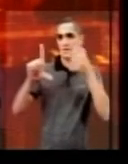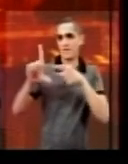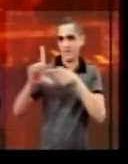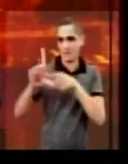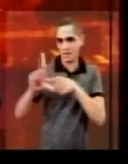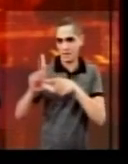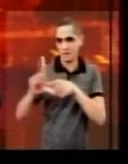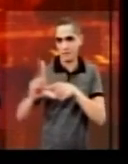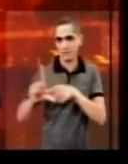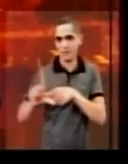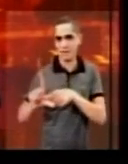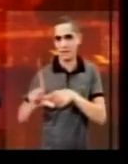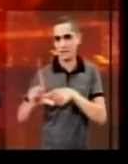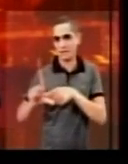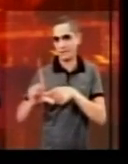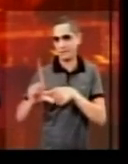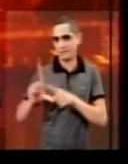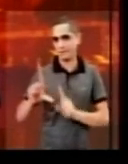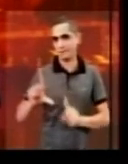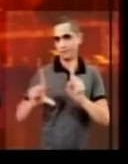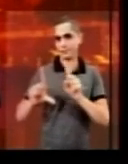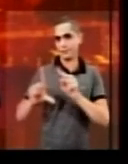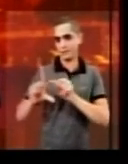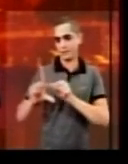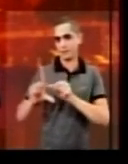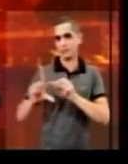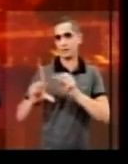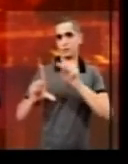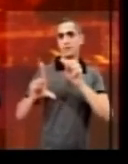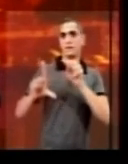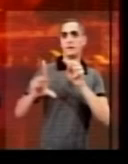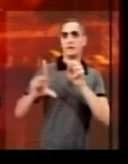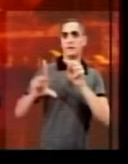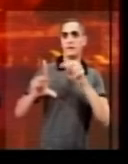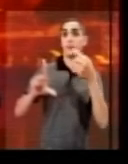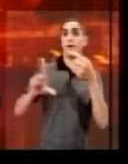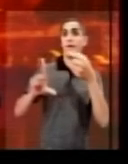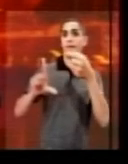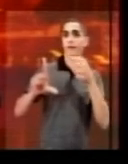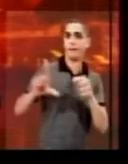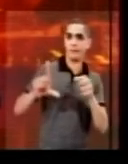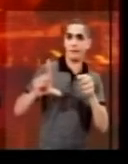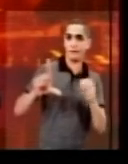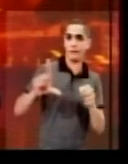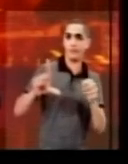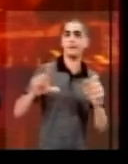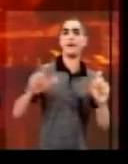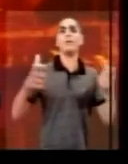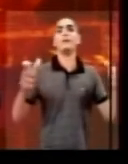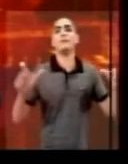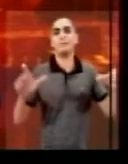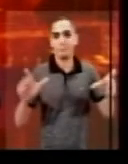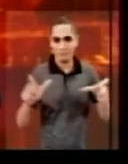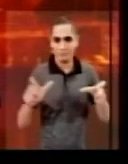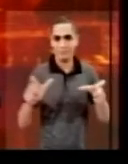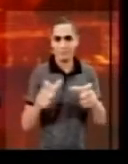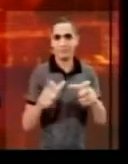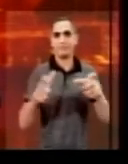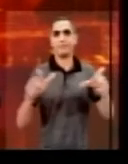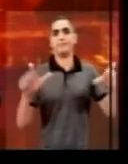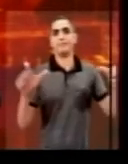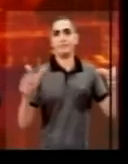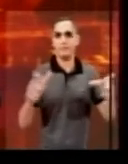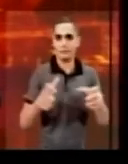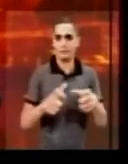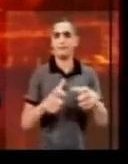número, aí faz um platô de 2 ou 3 semanas. Aí você tem uma nova queda. Aí mais um platô de